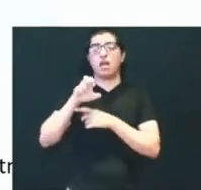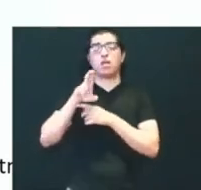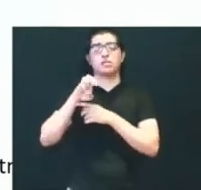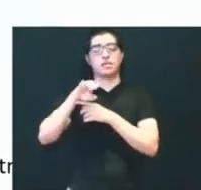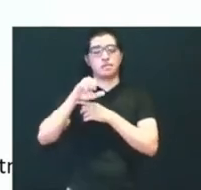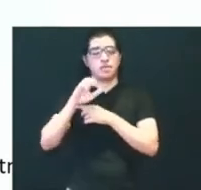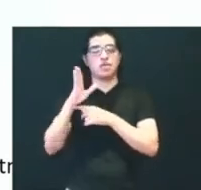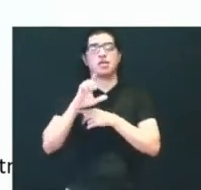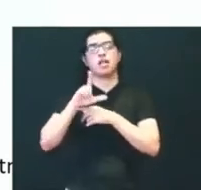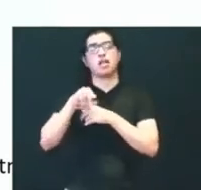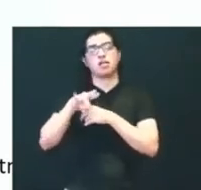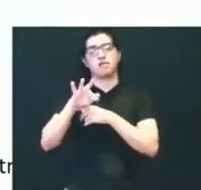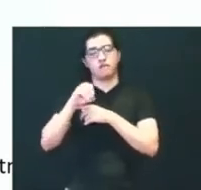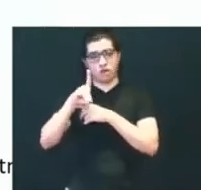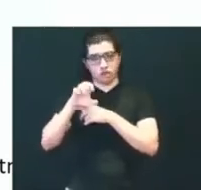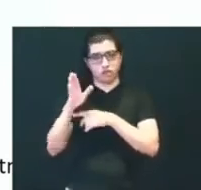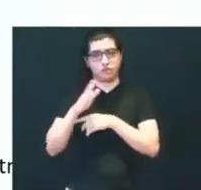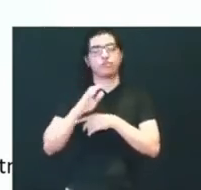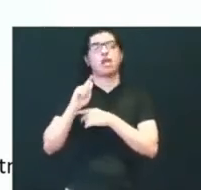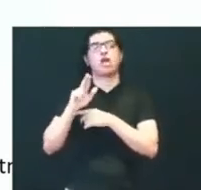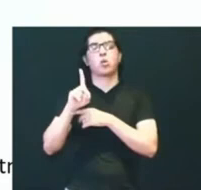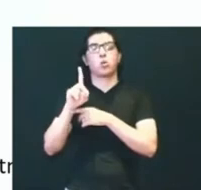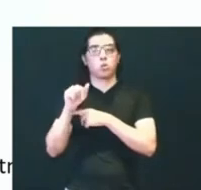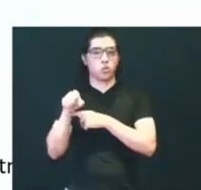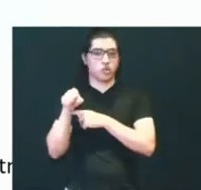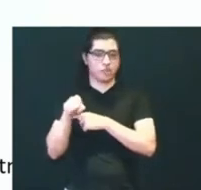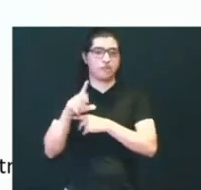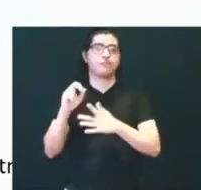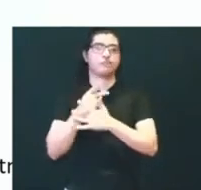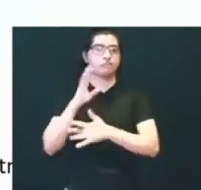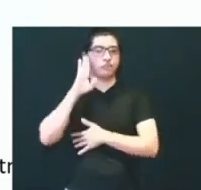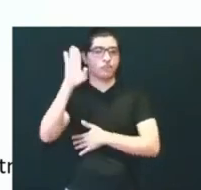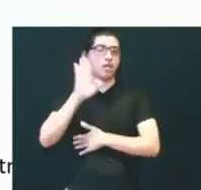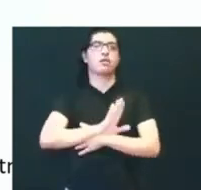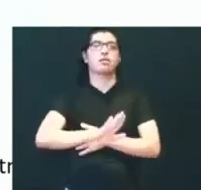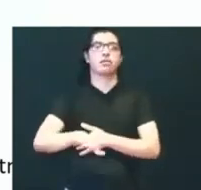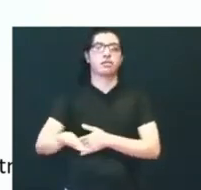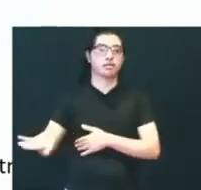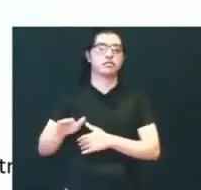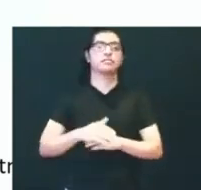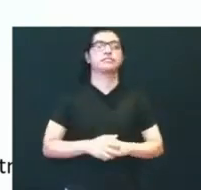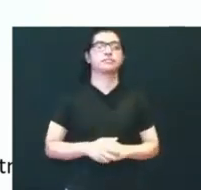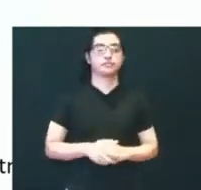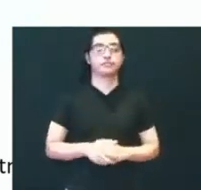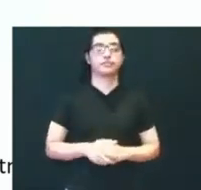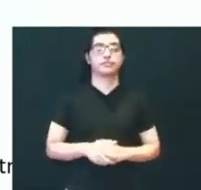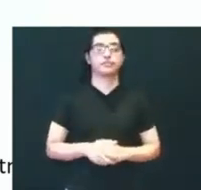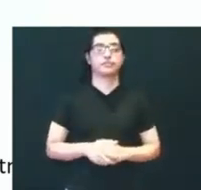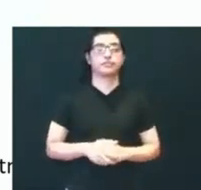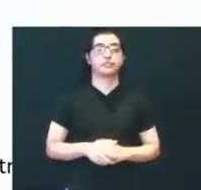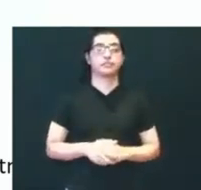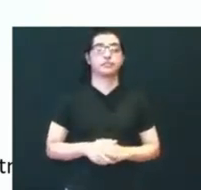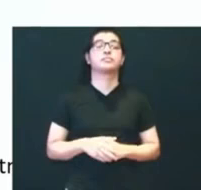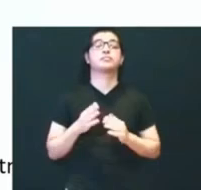aguda, que é um daqueles 4 tipos que a gente falou, que é mais comum nas crianças. Aí, na adolescência,